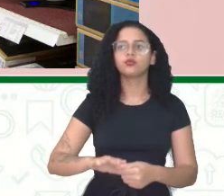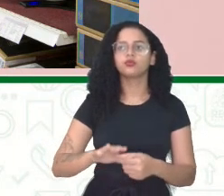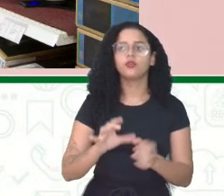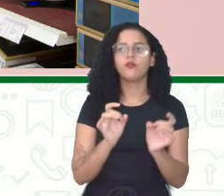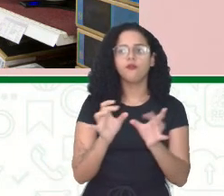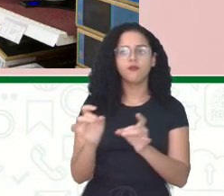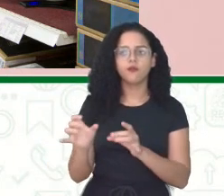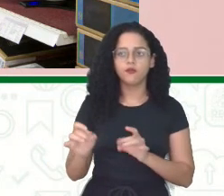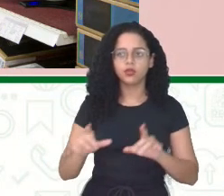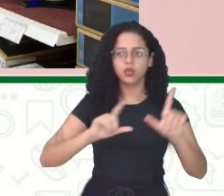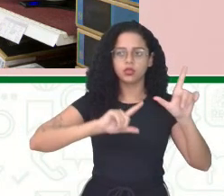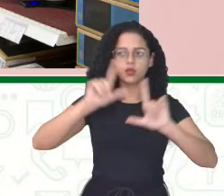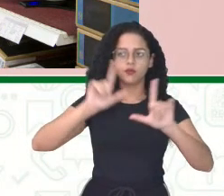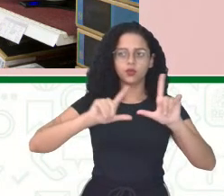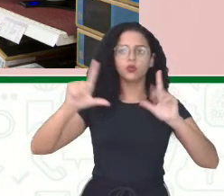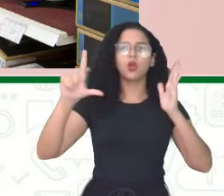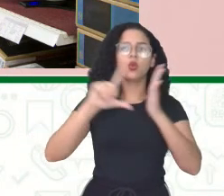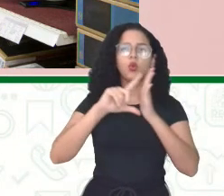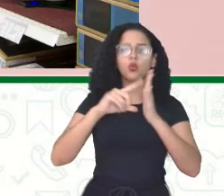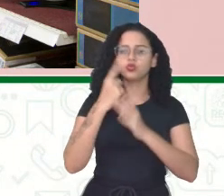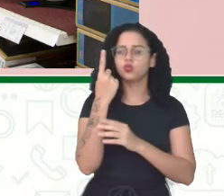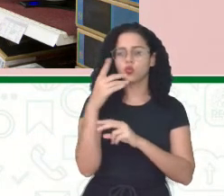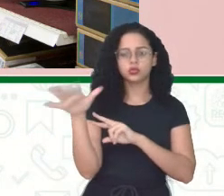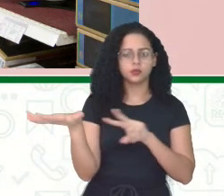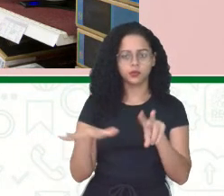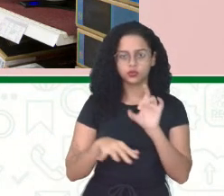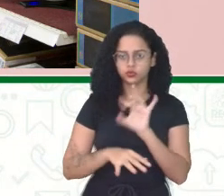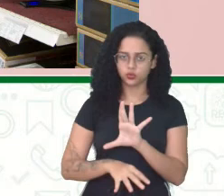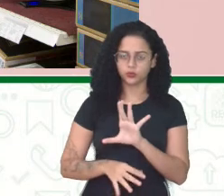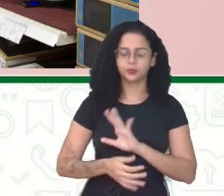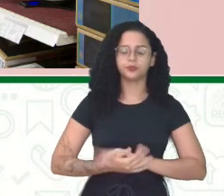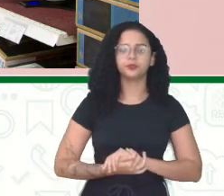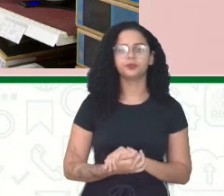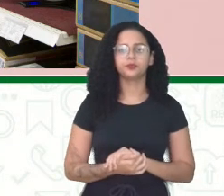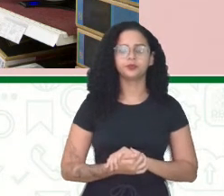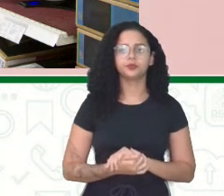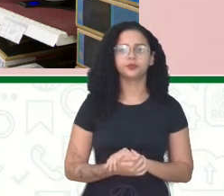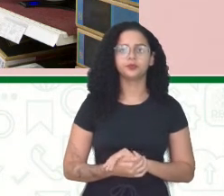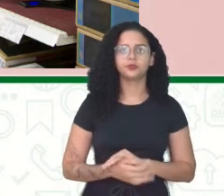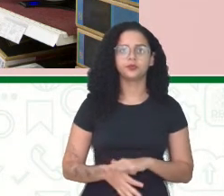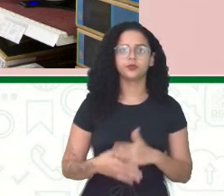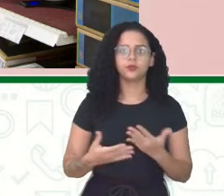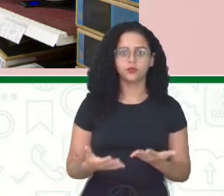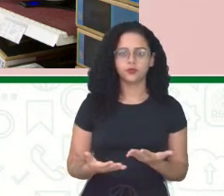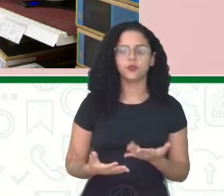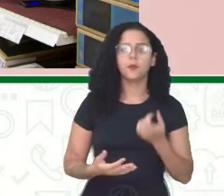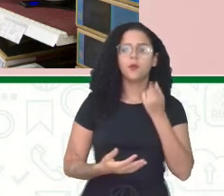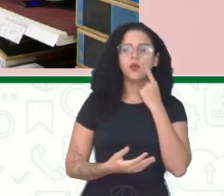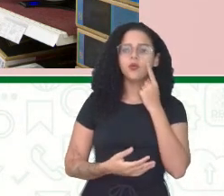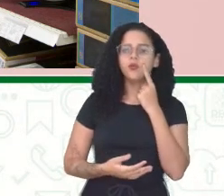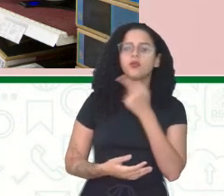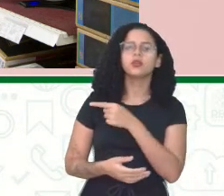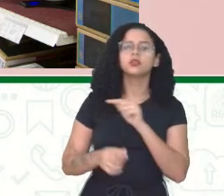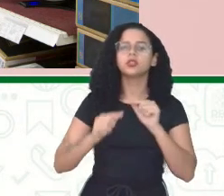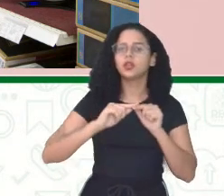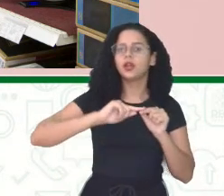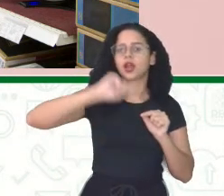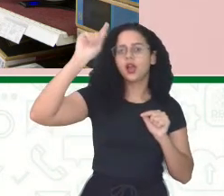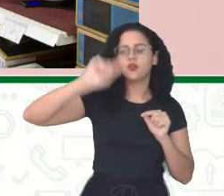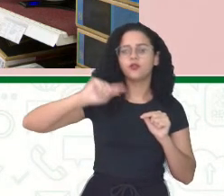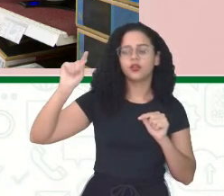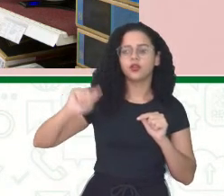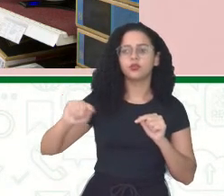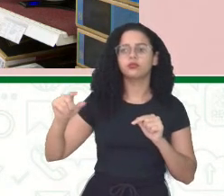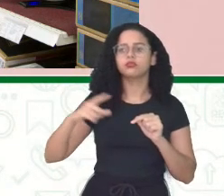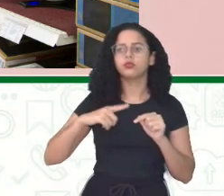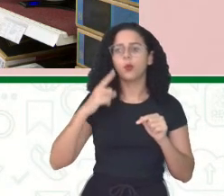uma loja durante uma semana, tá? Então, vamos ver esse gráfico. Eu botei